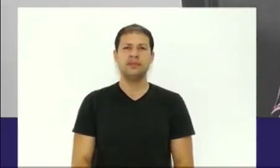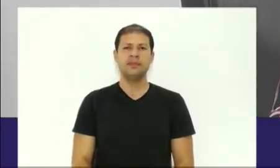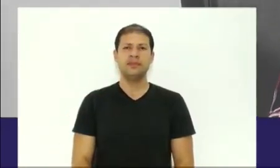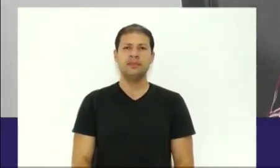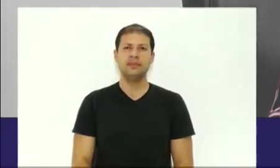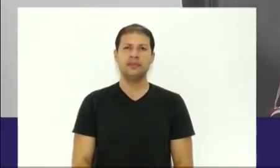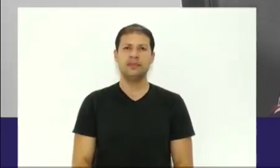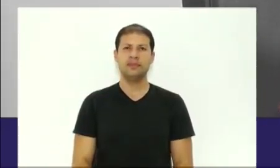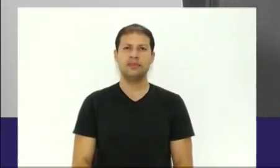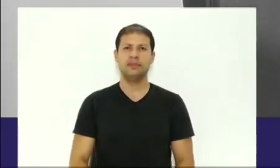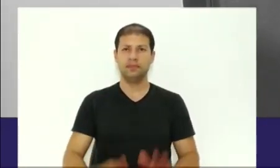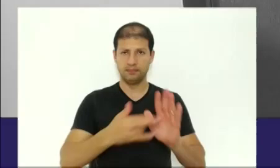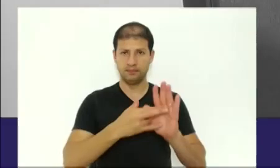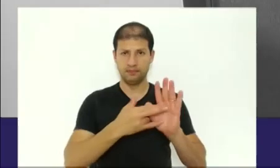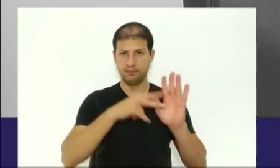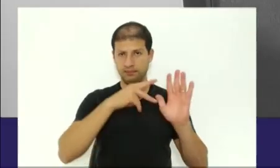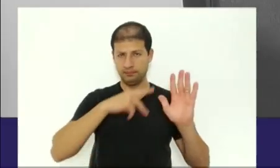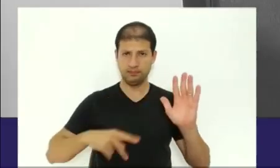Questão de ordem, presidente.